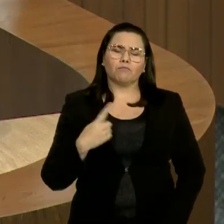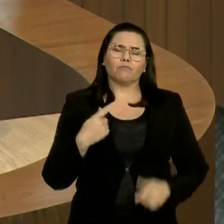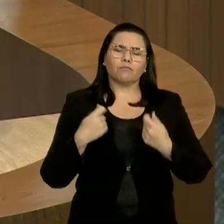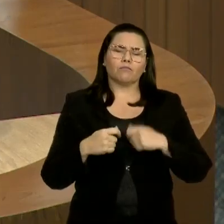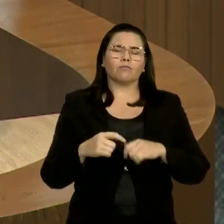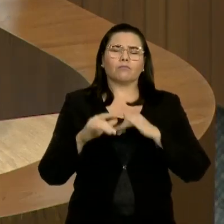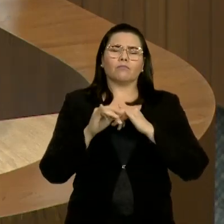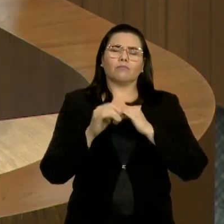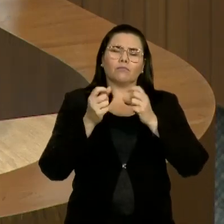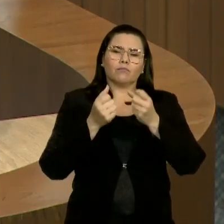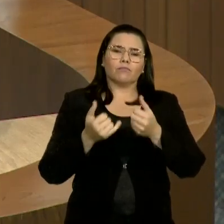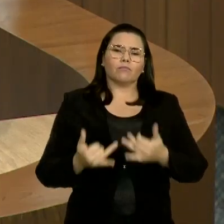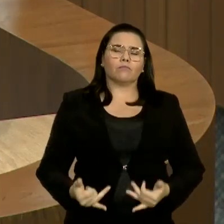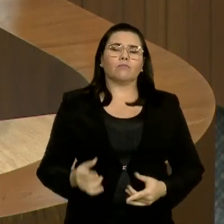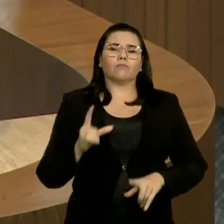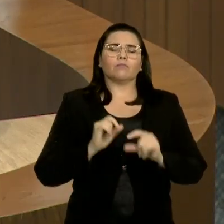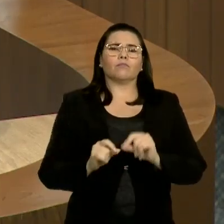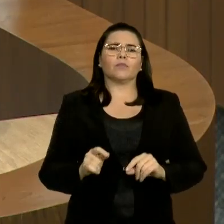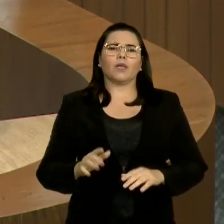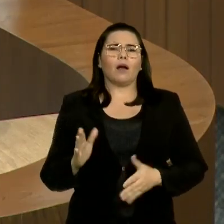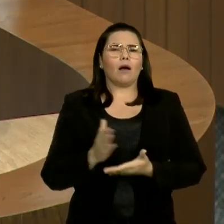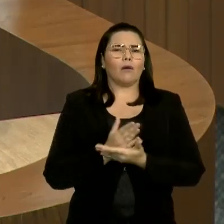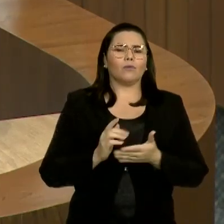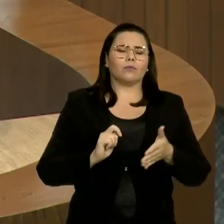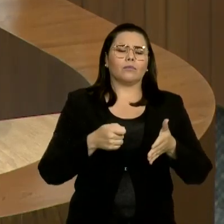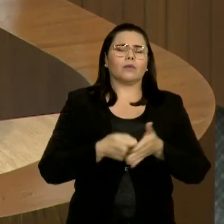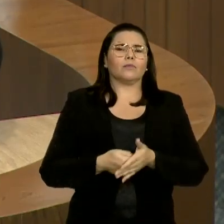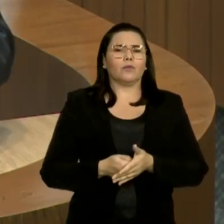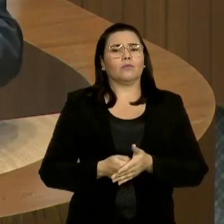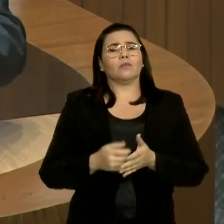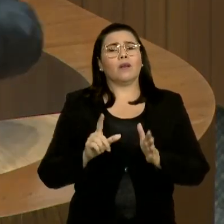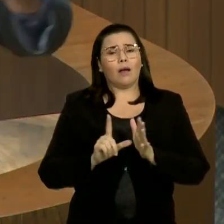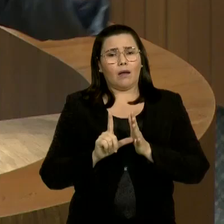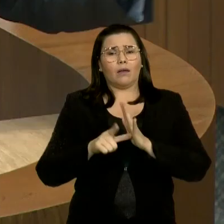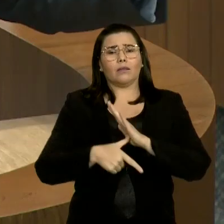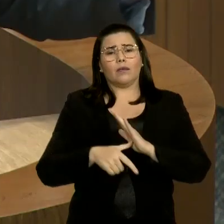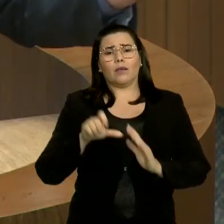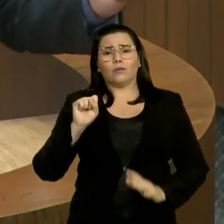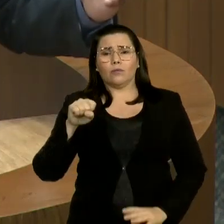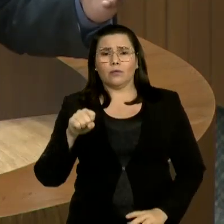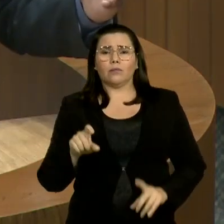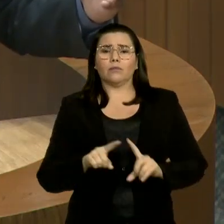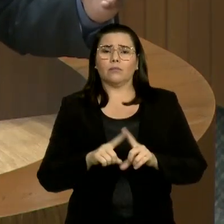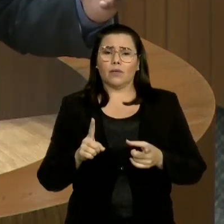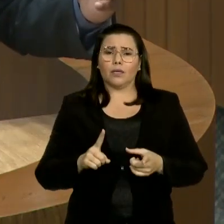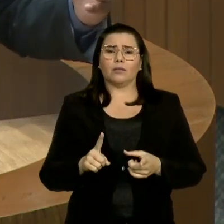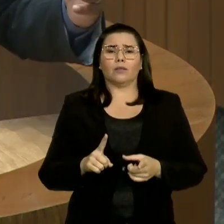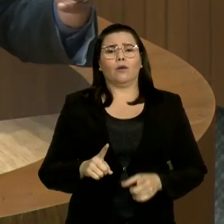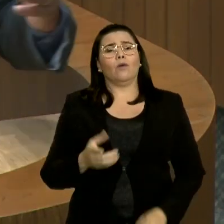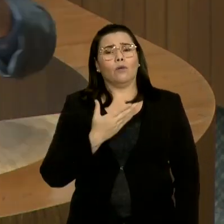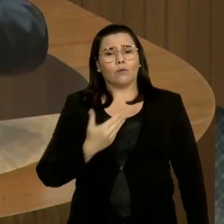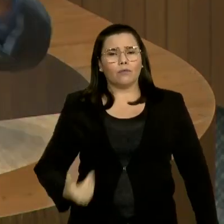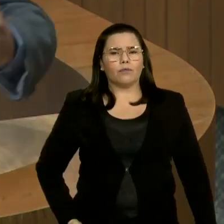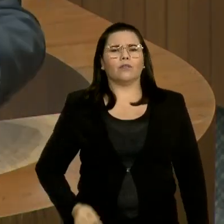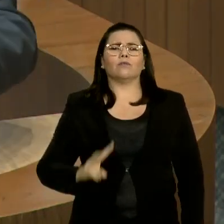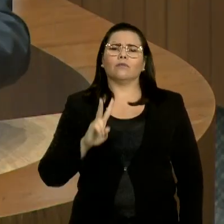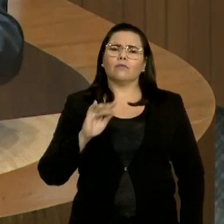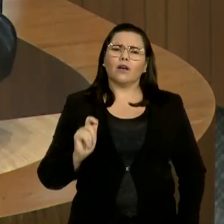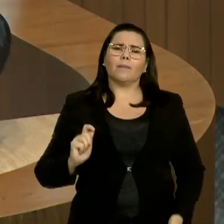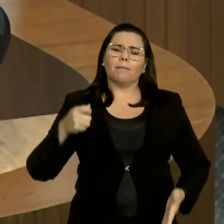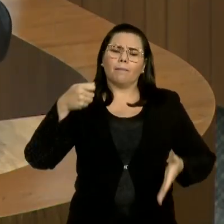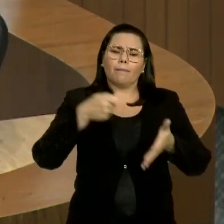eles possam ser de fatos honrados e cumprid mas nós andamos em vários